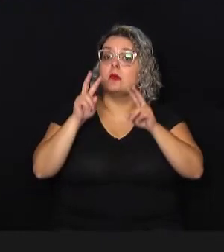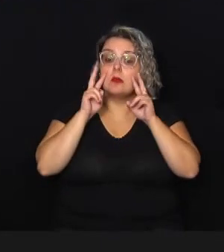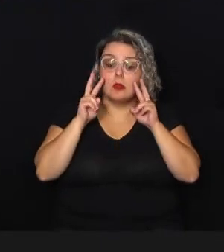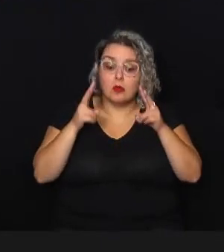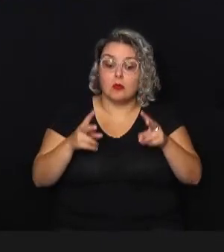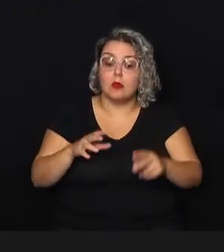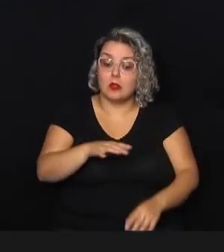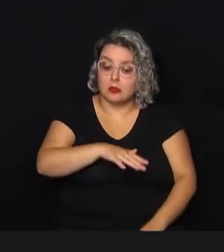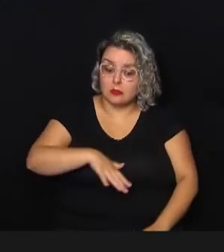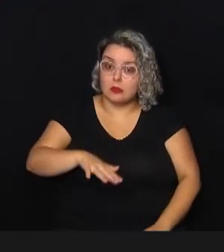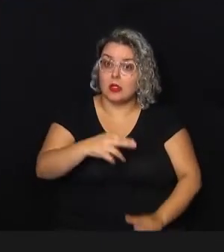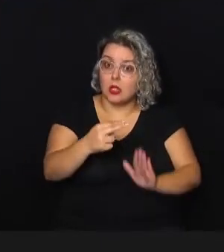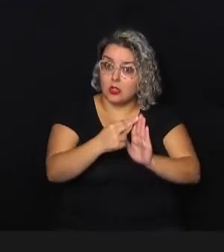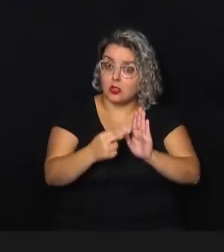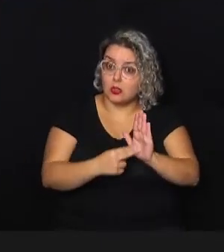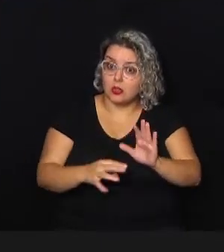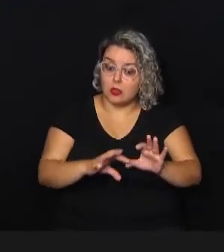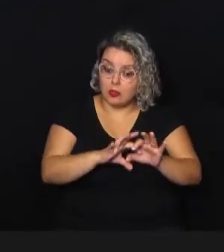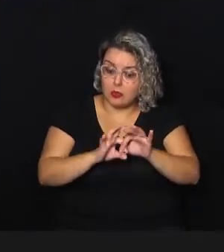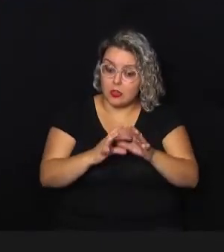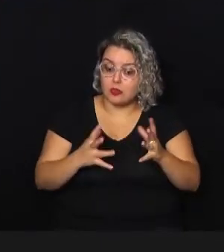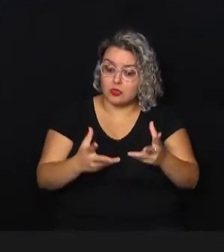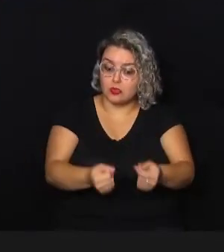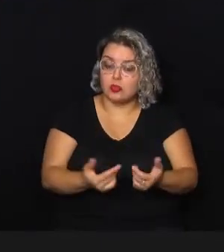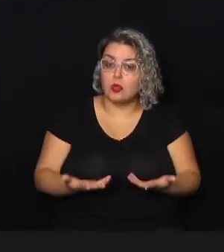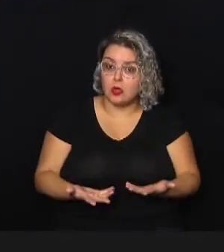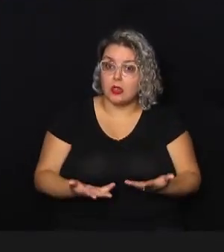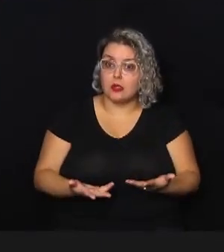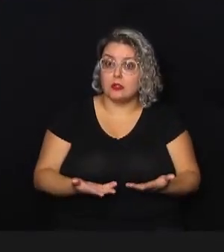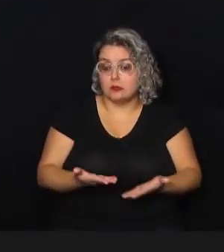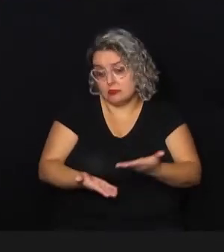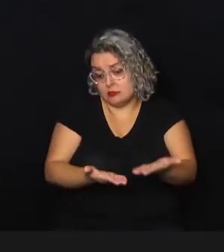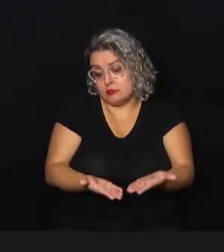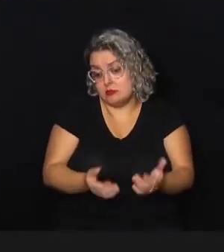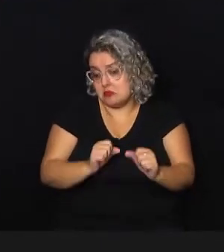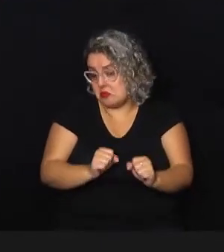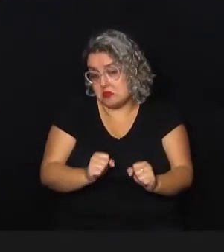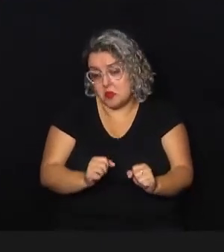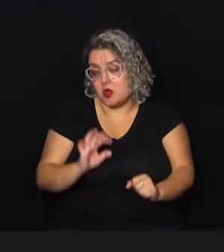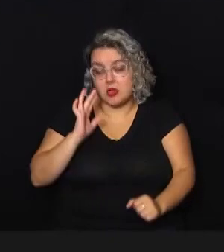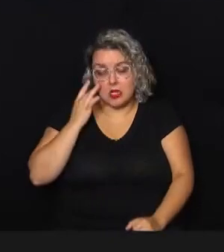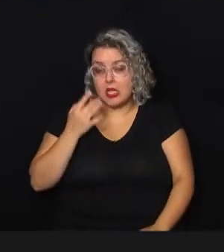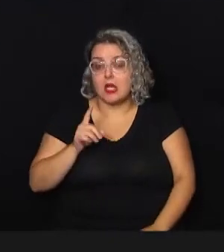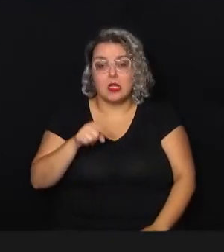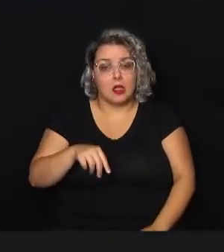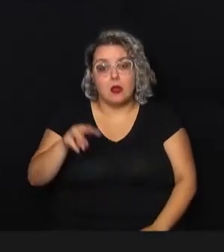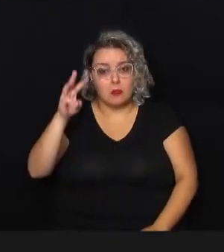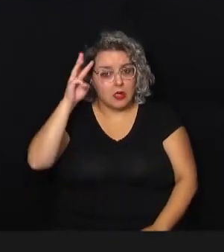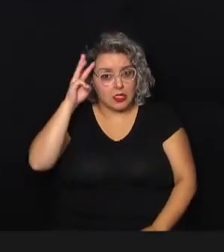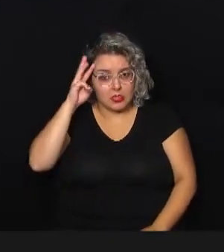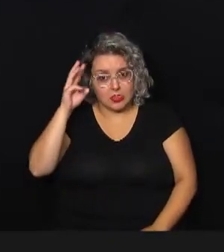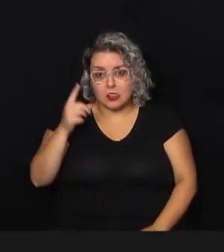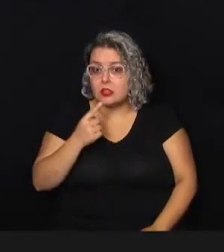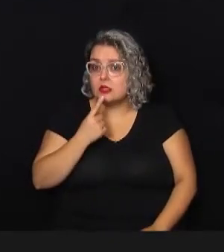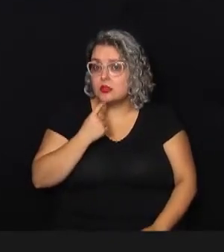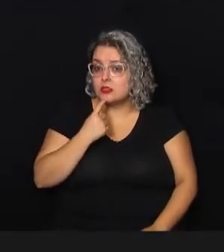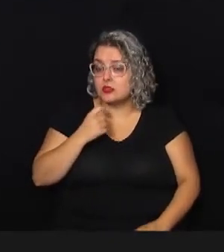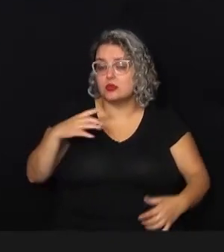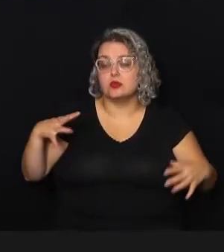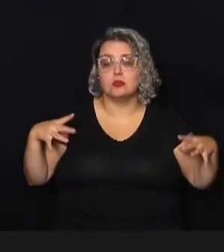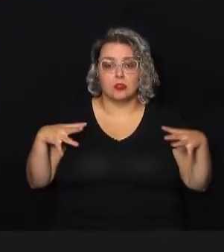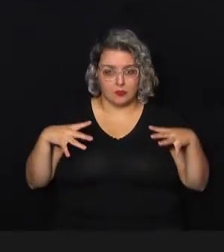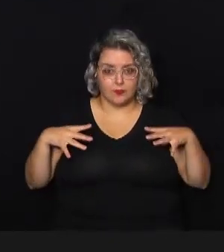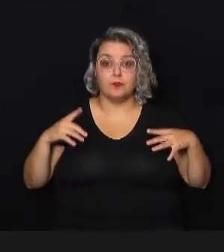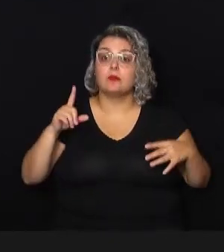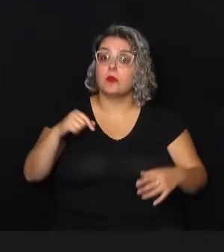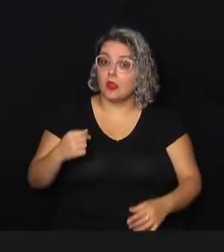coletiva, porque a norma coletiva pode tratar do tema e considerar uma terça-feira, por exemplo, como sendo um feriado. Então, é de suma importância que as